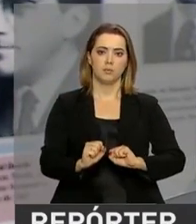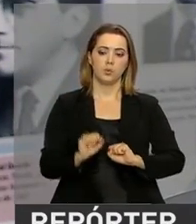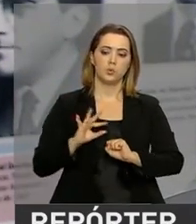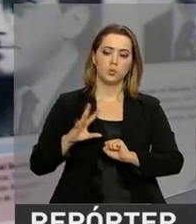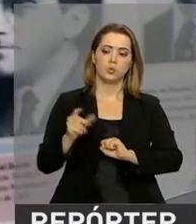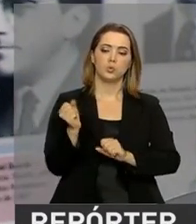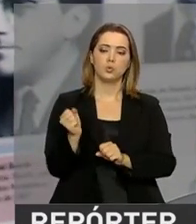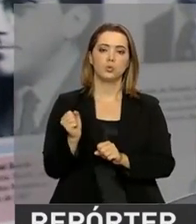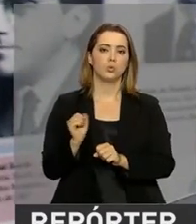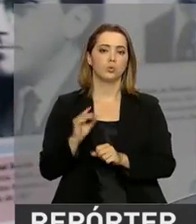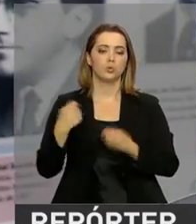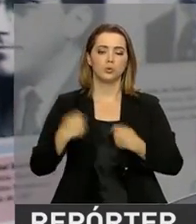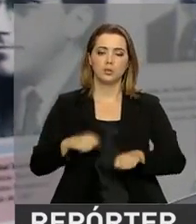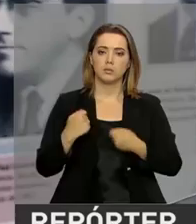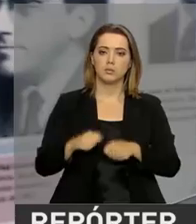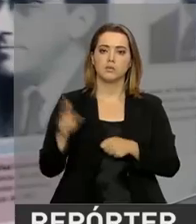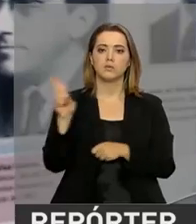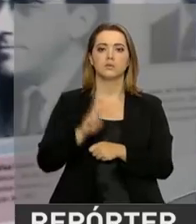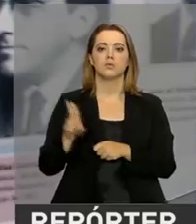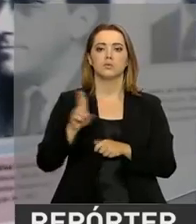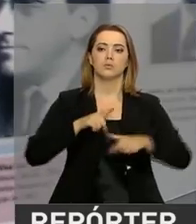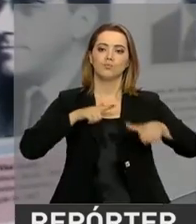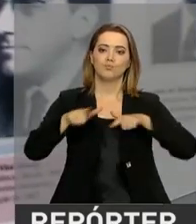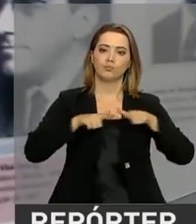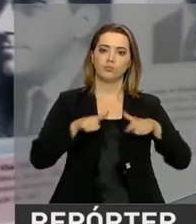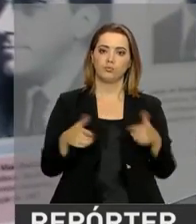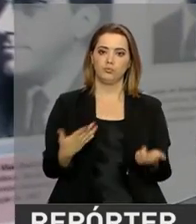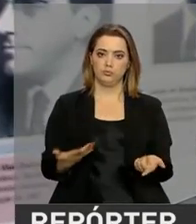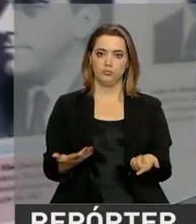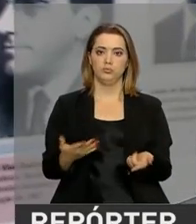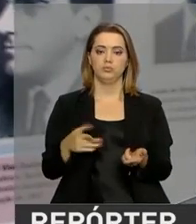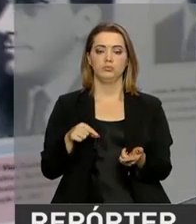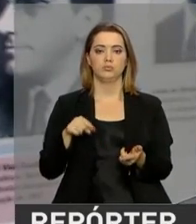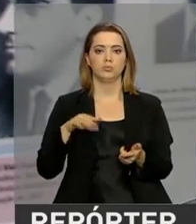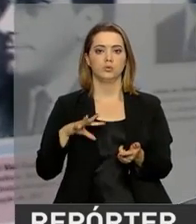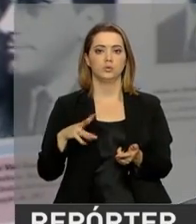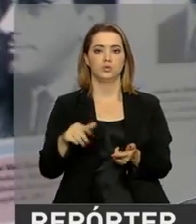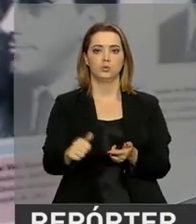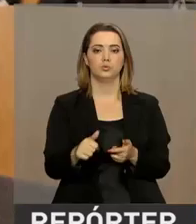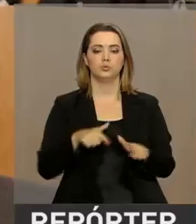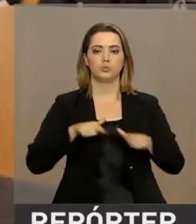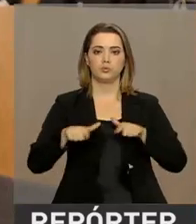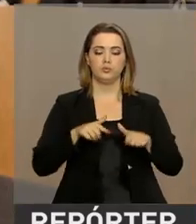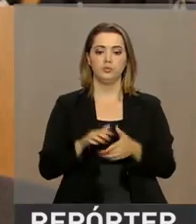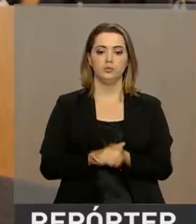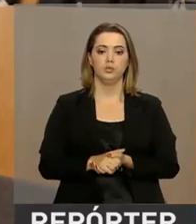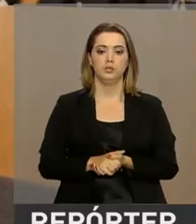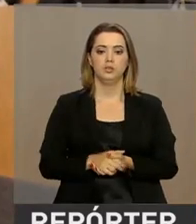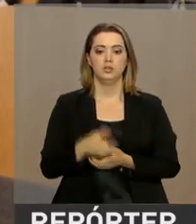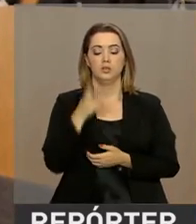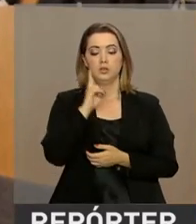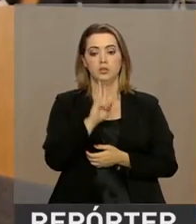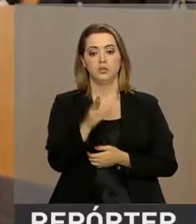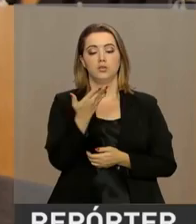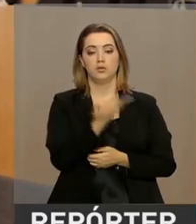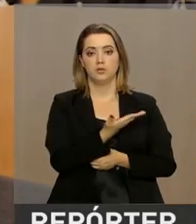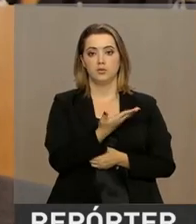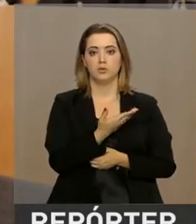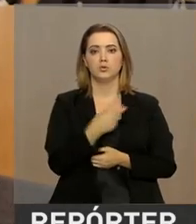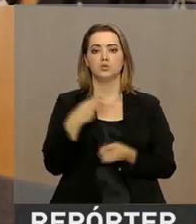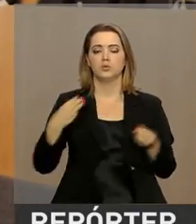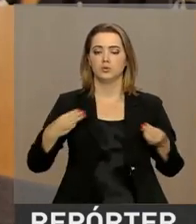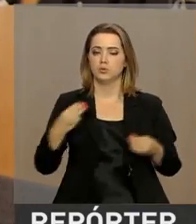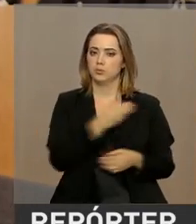estrutura necessária para exercer as suas prerrogativas as suas atividades o vevo neste gesto do ministro ronaldo